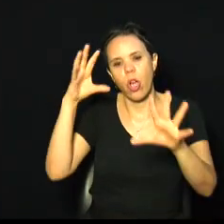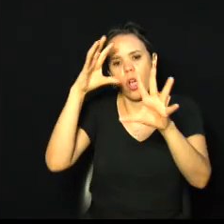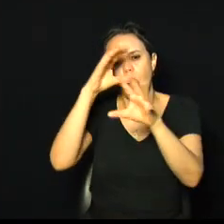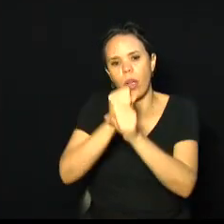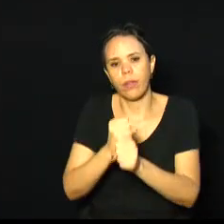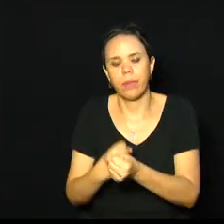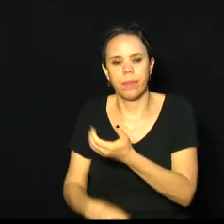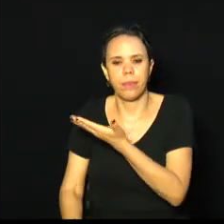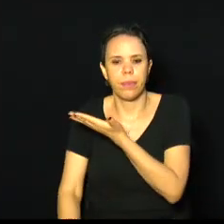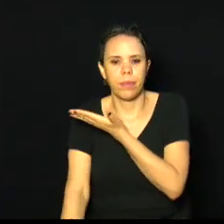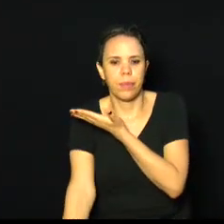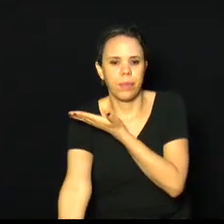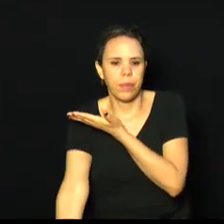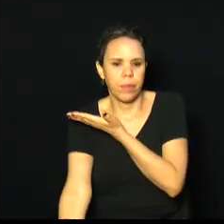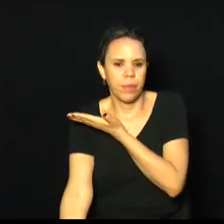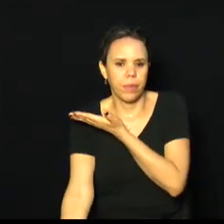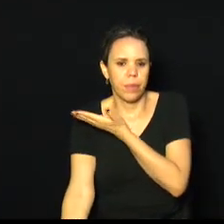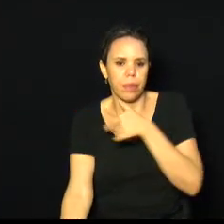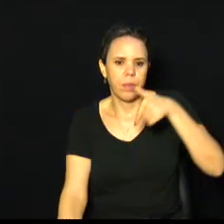conta?